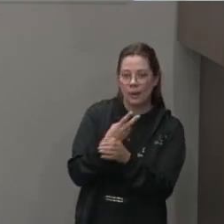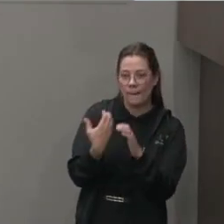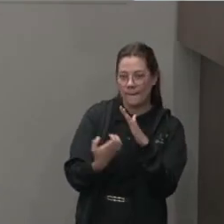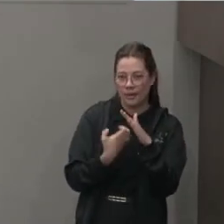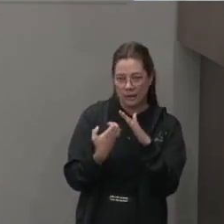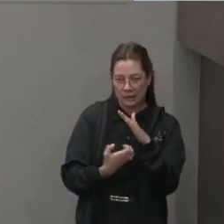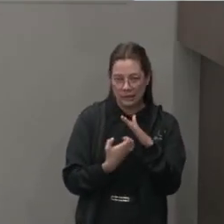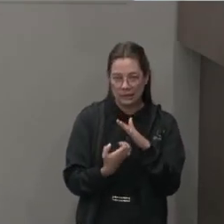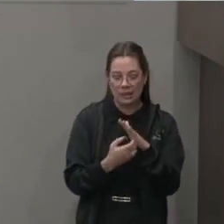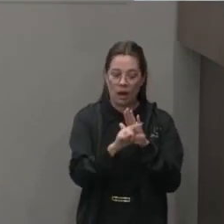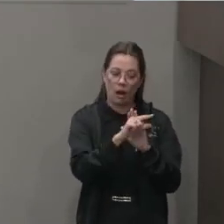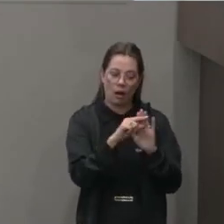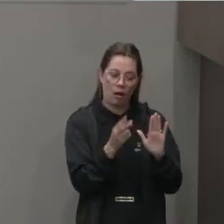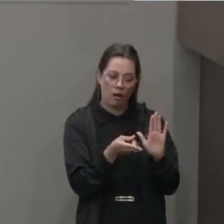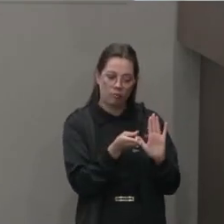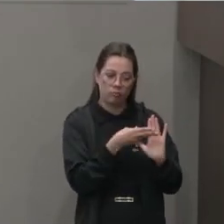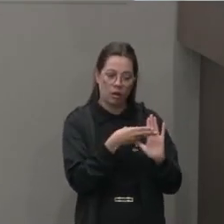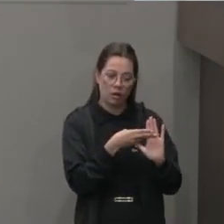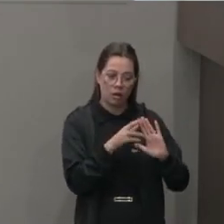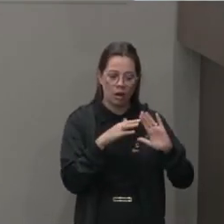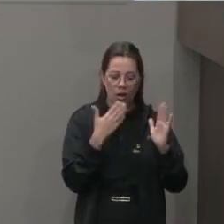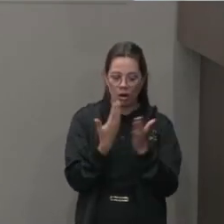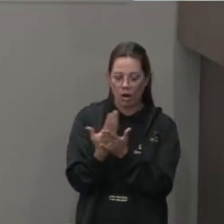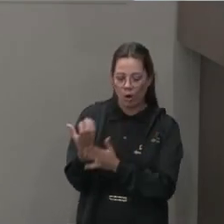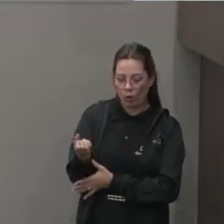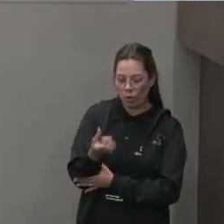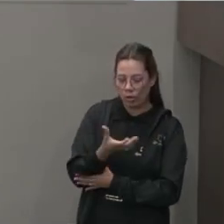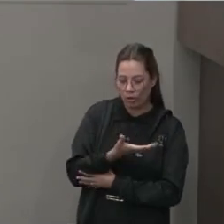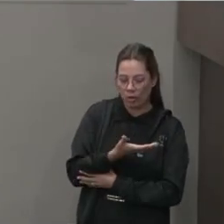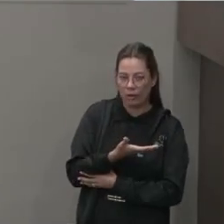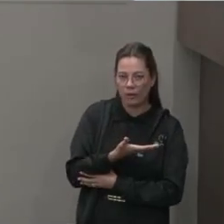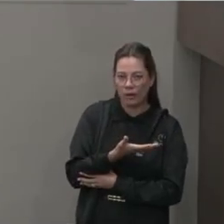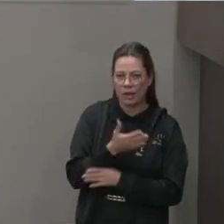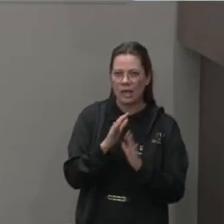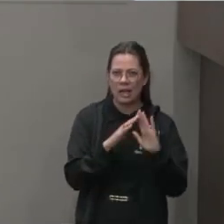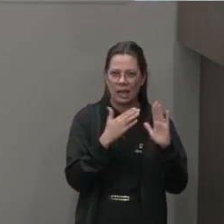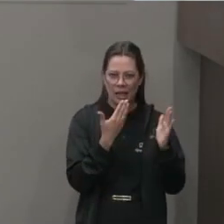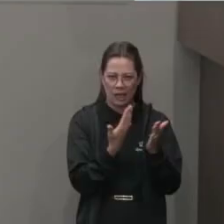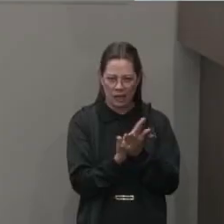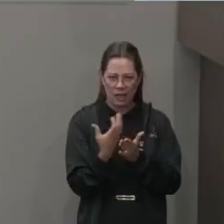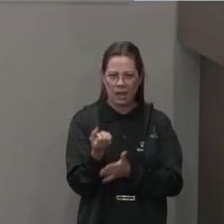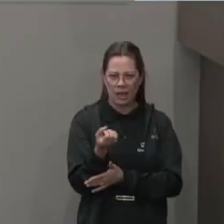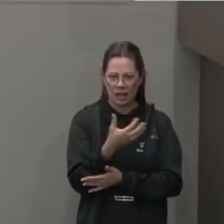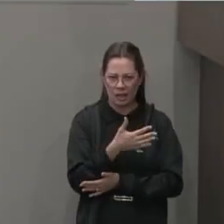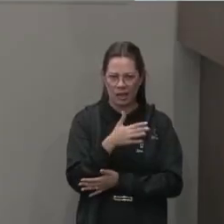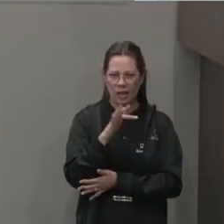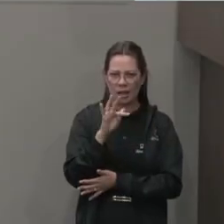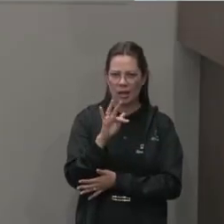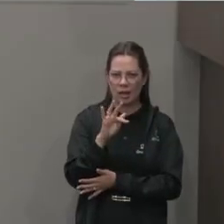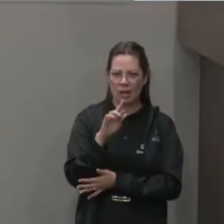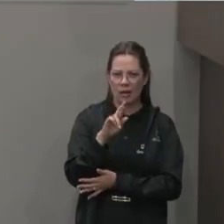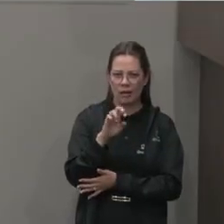empresário. A emenda de uma escola nova, a escola Frederico Ferri,